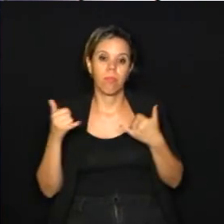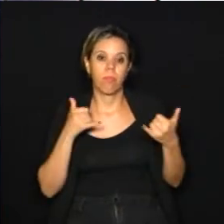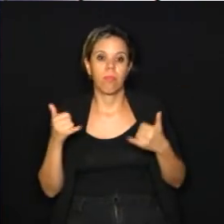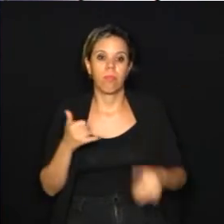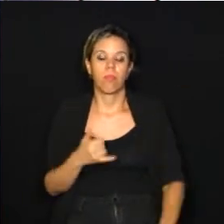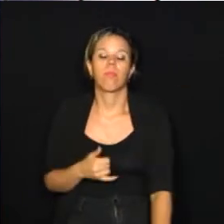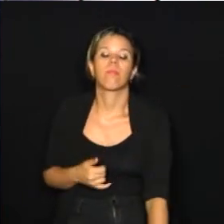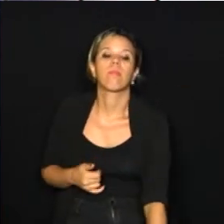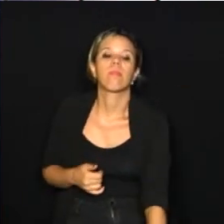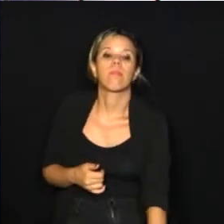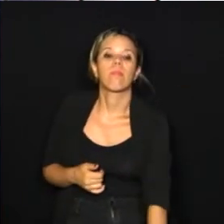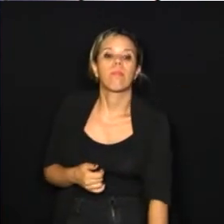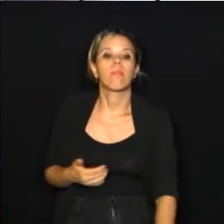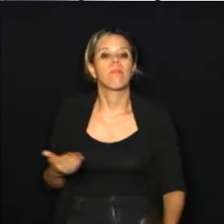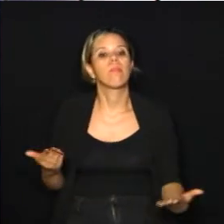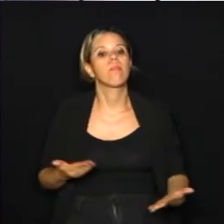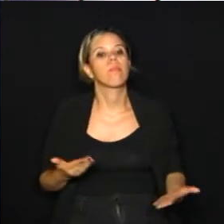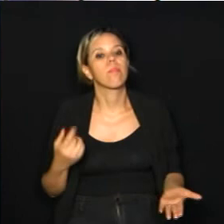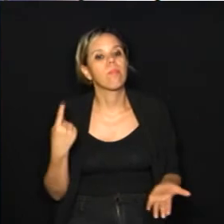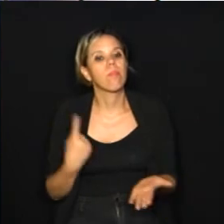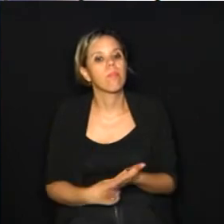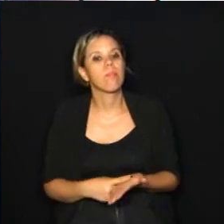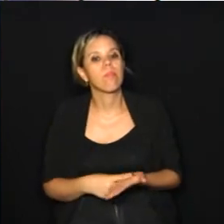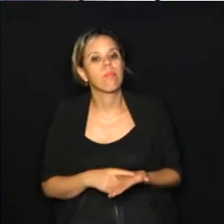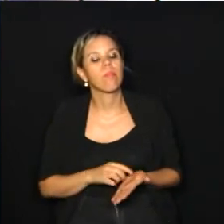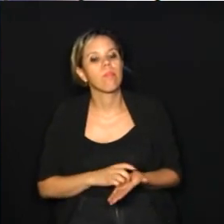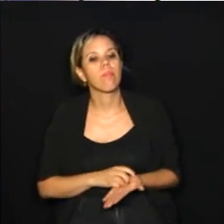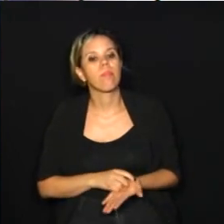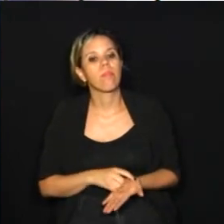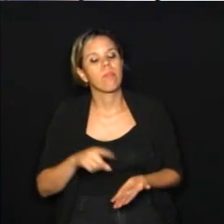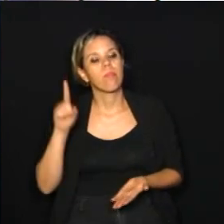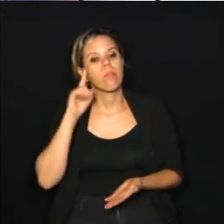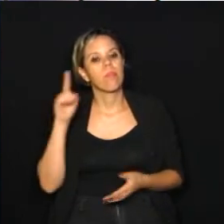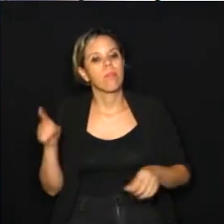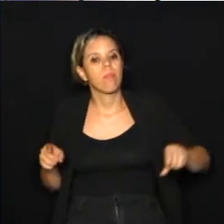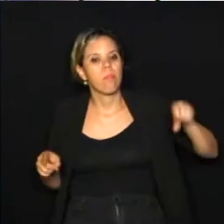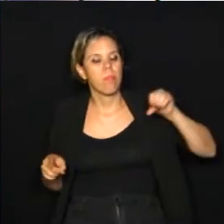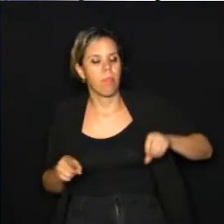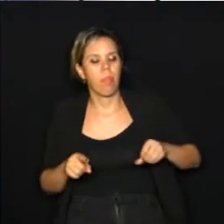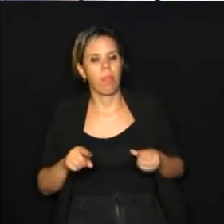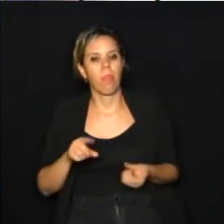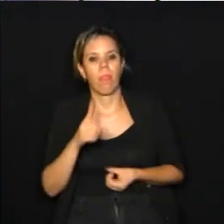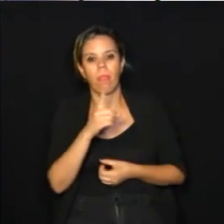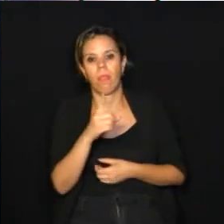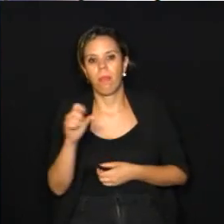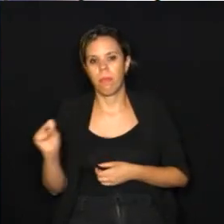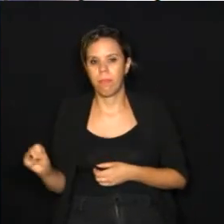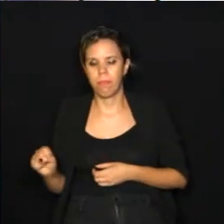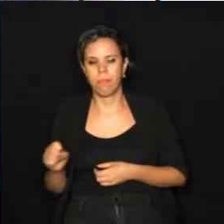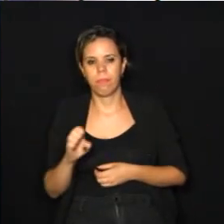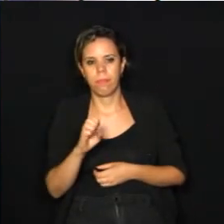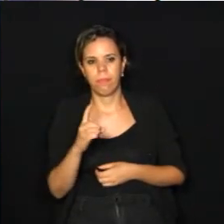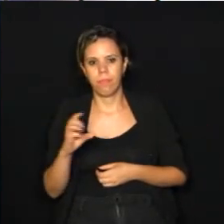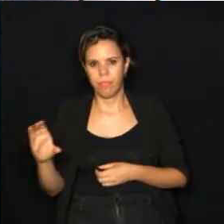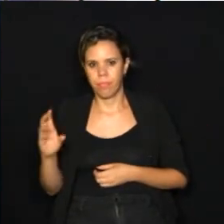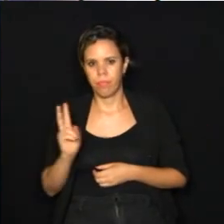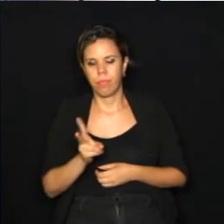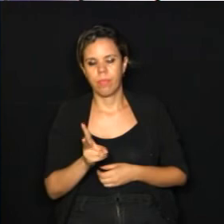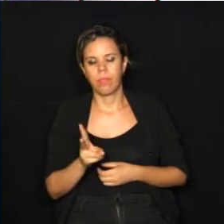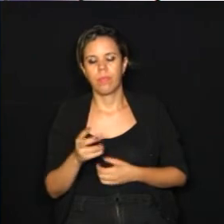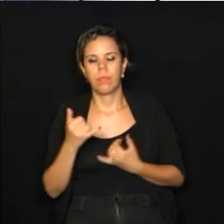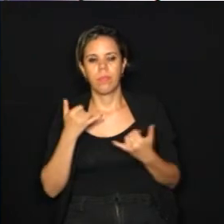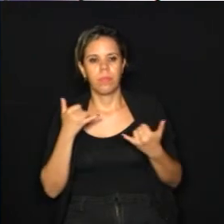ainda hoje para agendar para o dia 9 e no 118, que é o telefone da INDEC que continua o